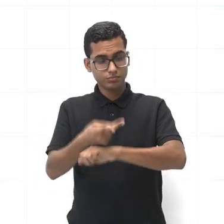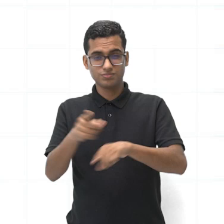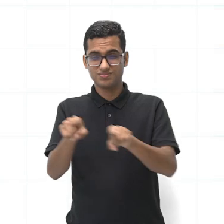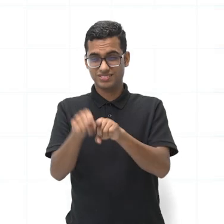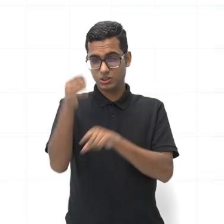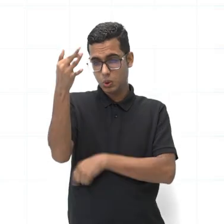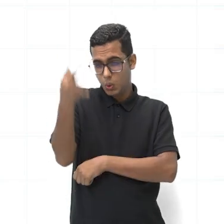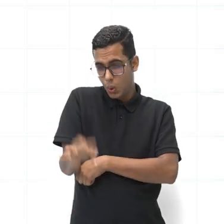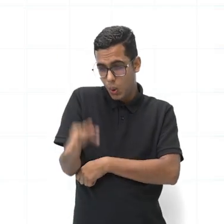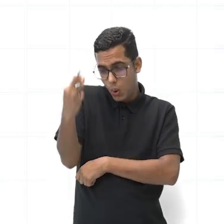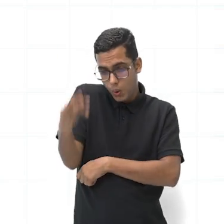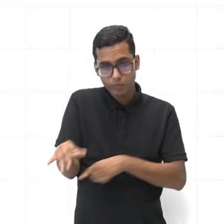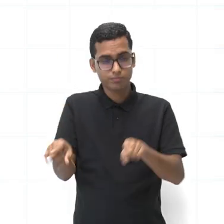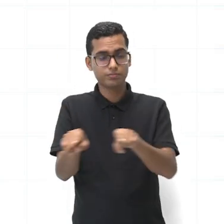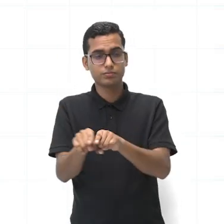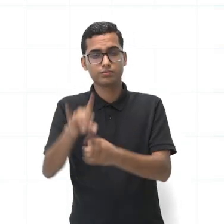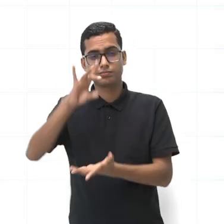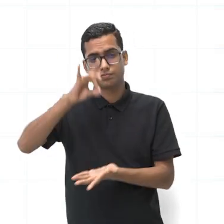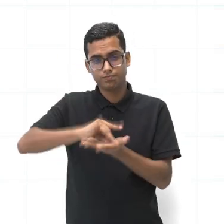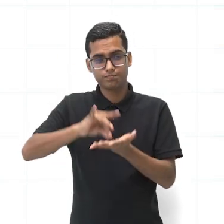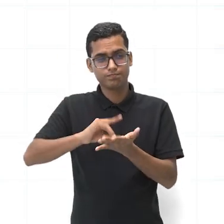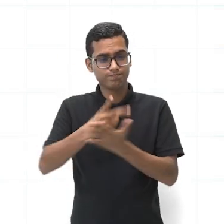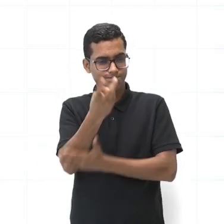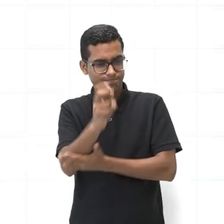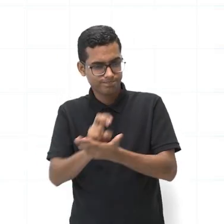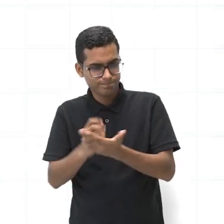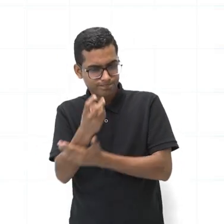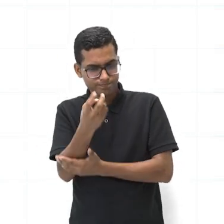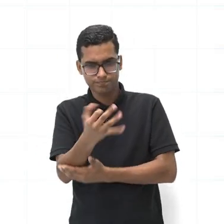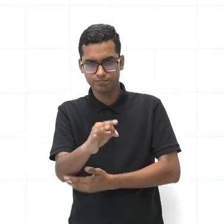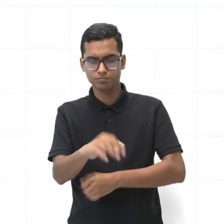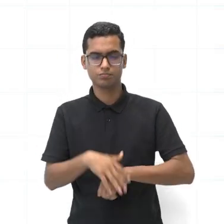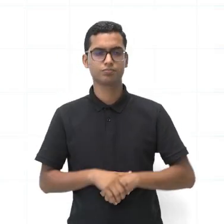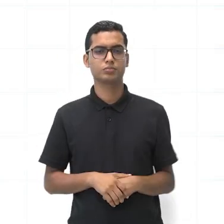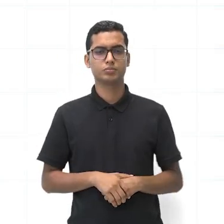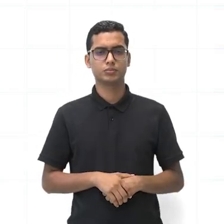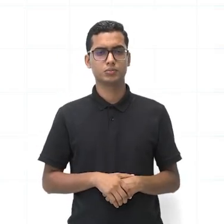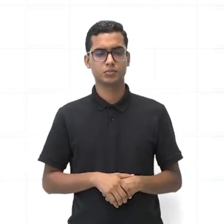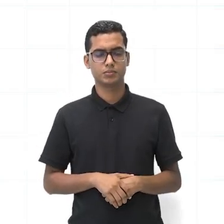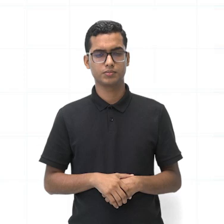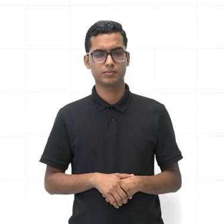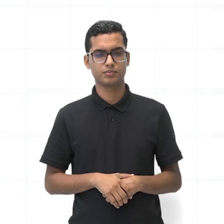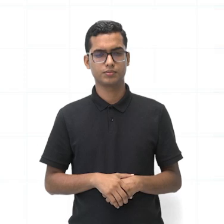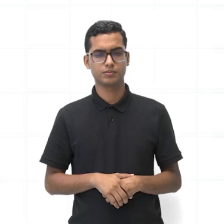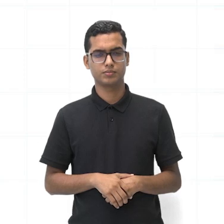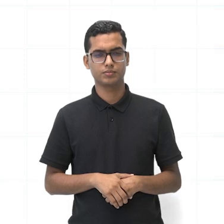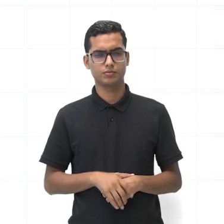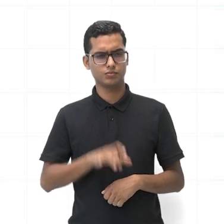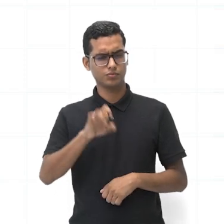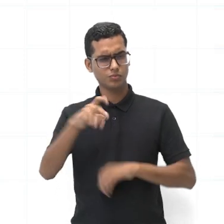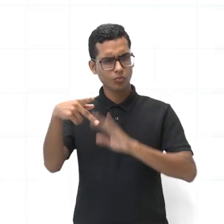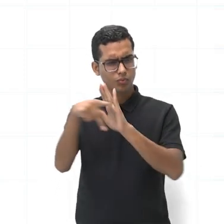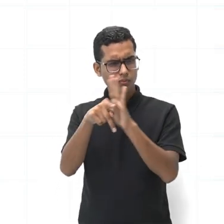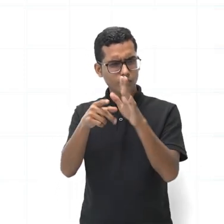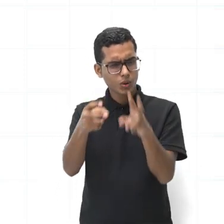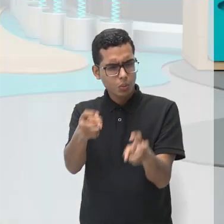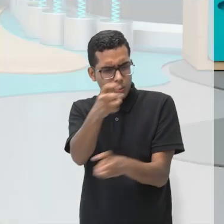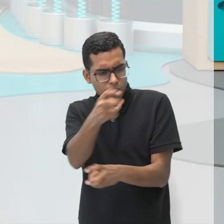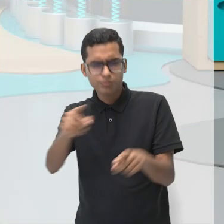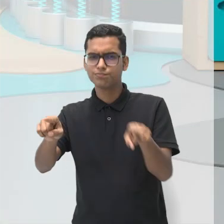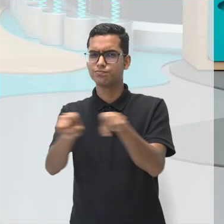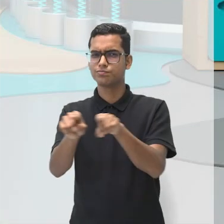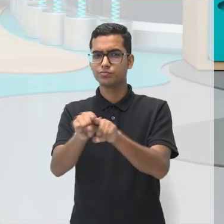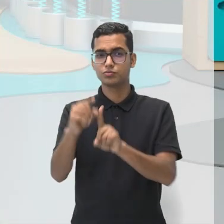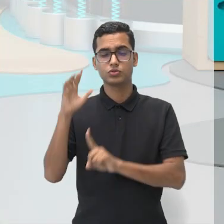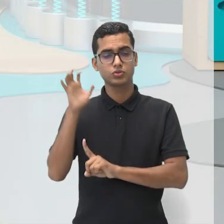muitas dores, vai causar desconforto, tá bom? Mas esses desvios, eles não afetam só a coluna, eles afetam também